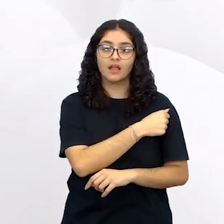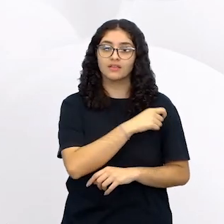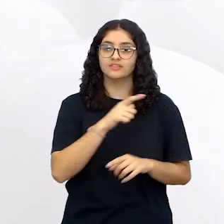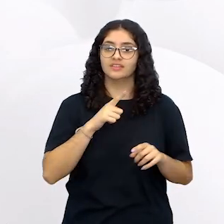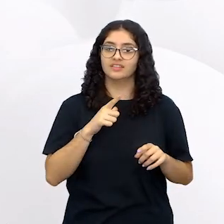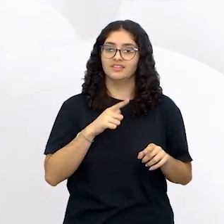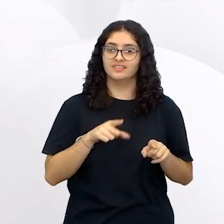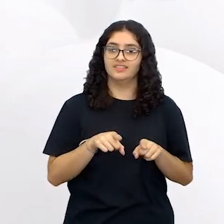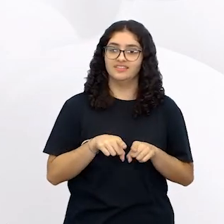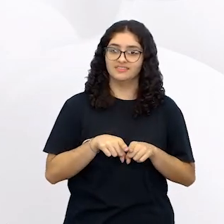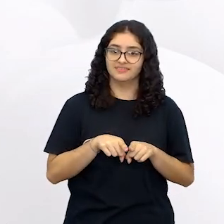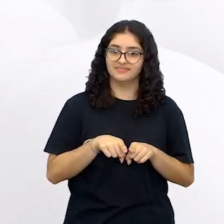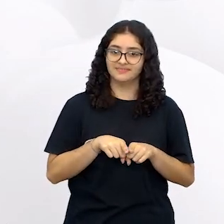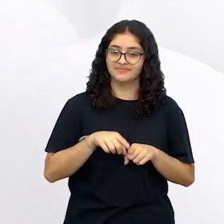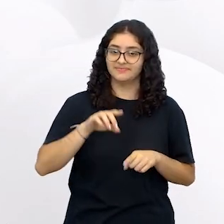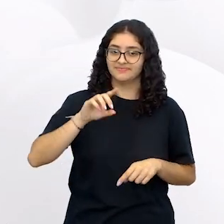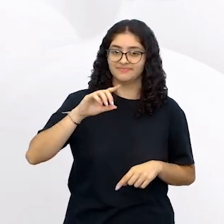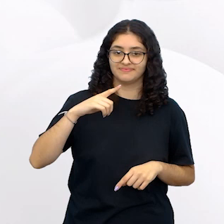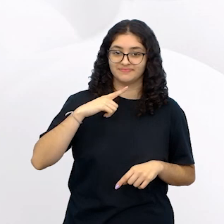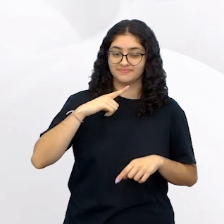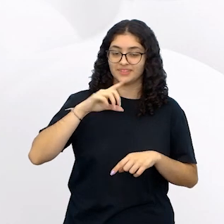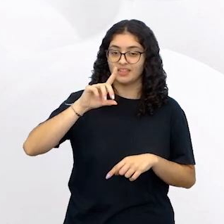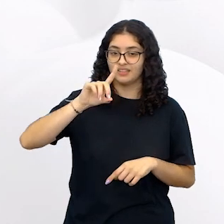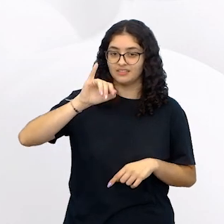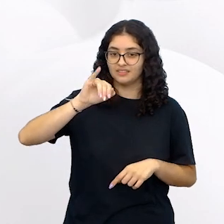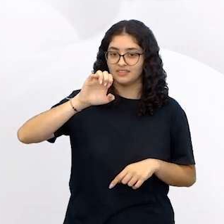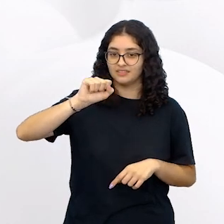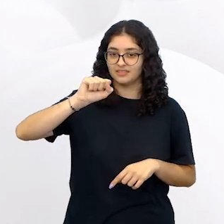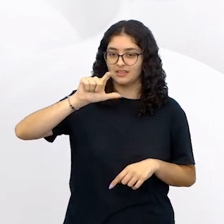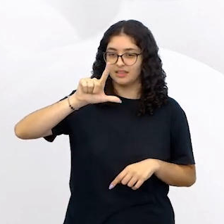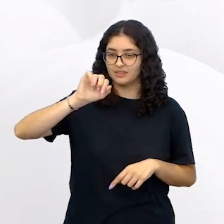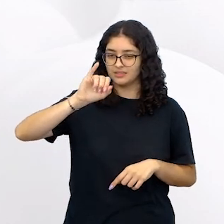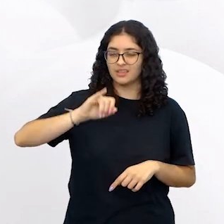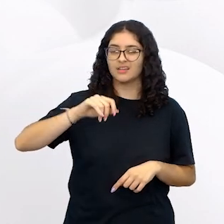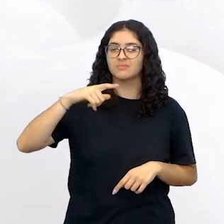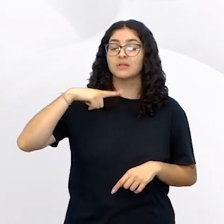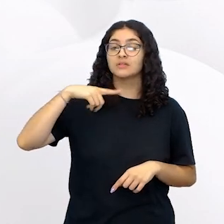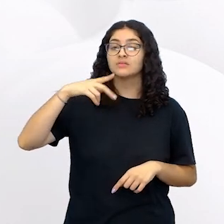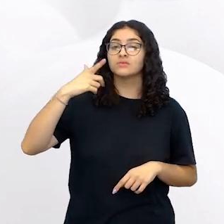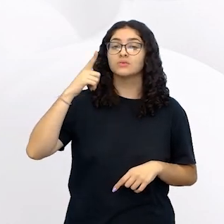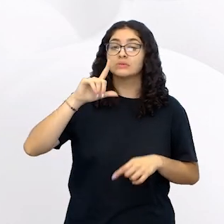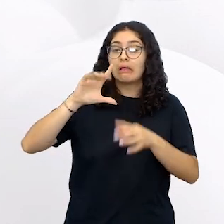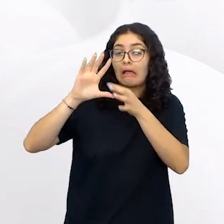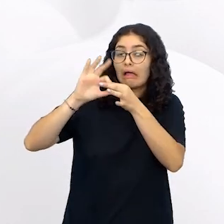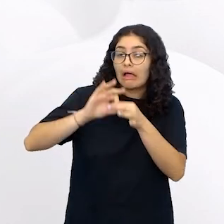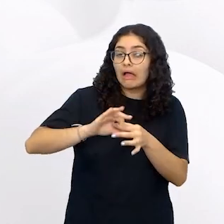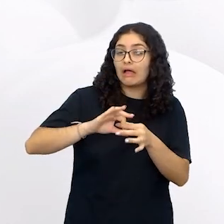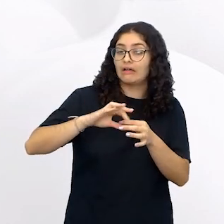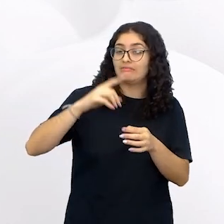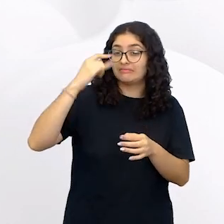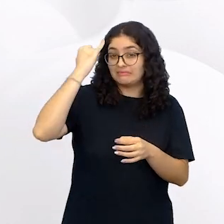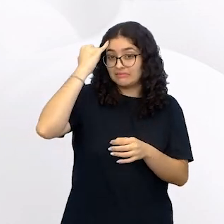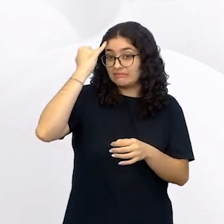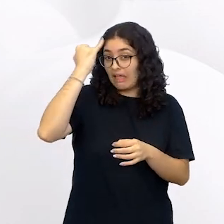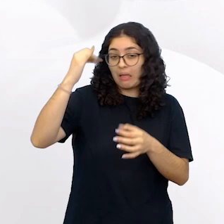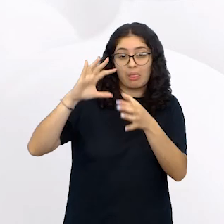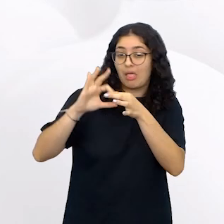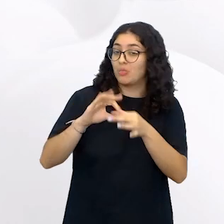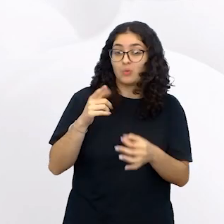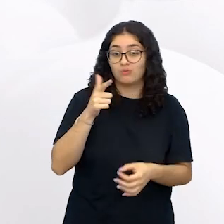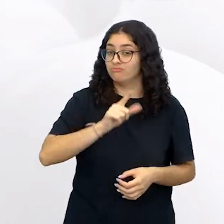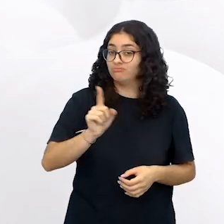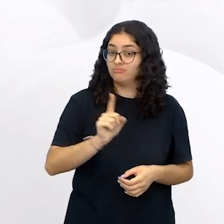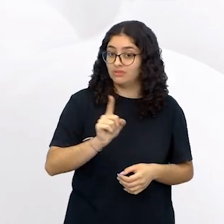dislexia, que ele dava super mal na escola, e um professor que descobriu que ele tem dislexia